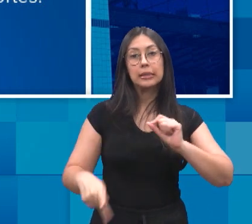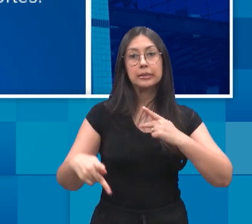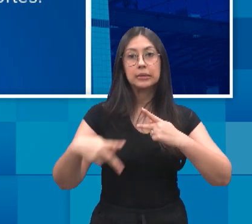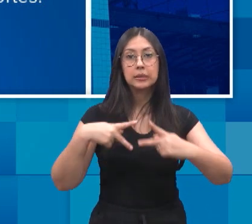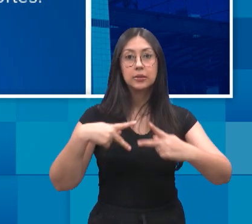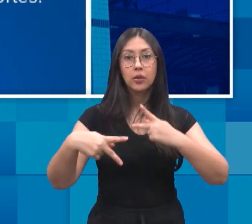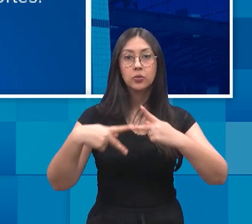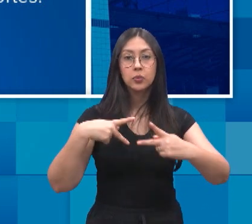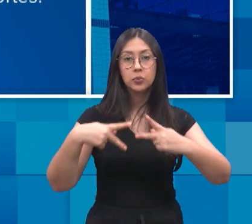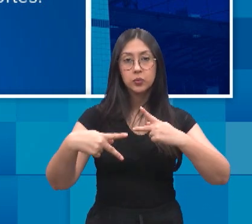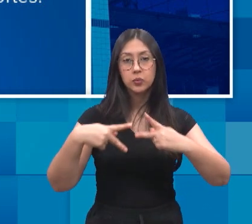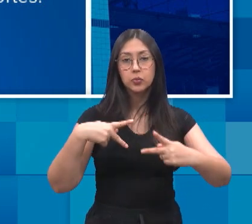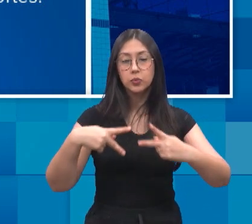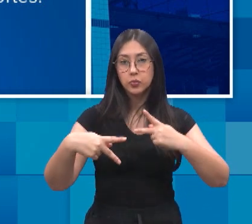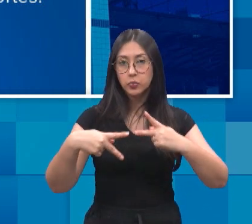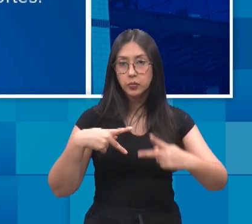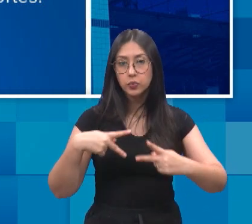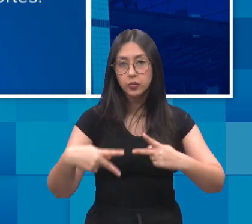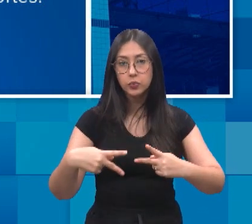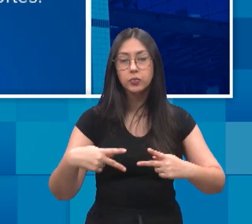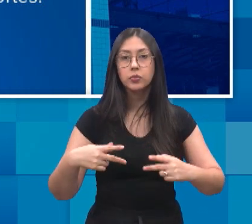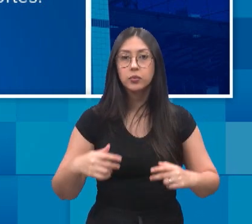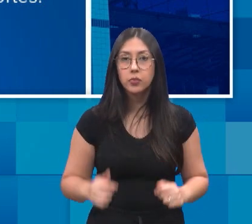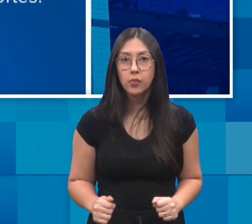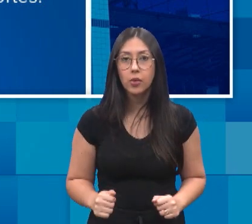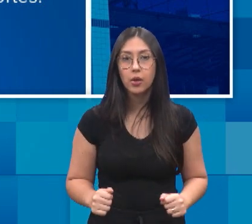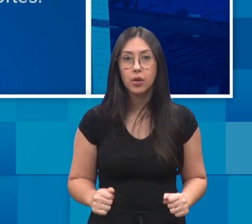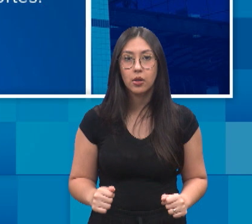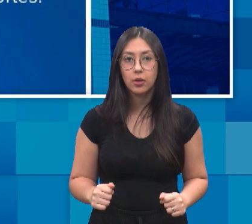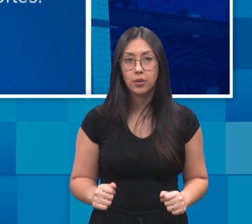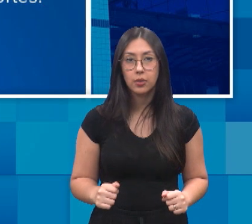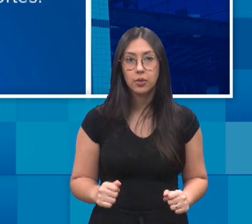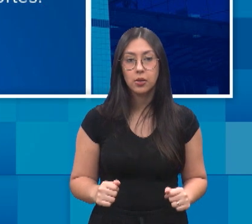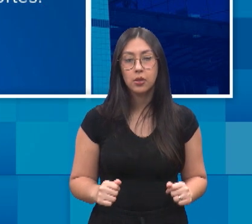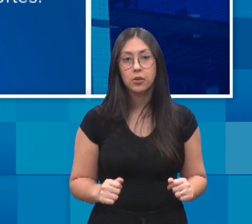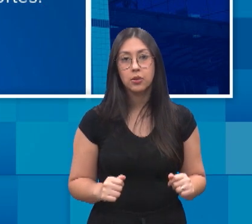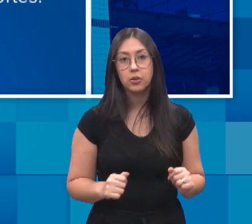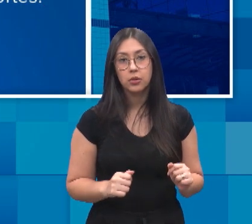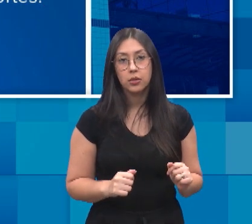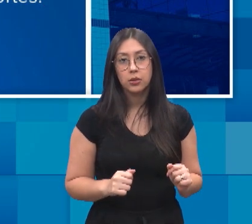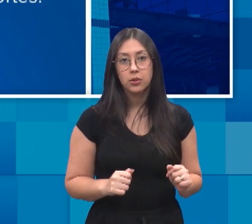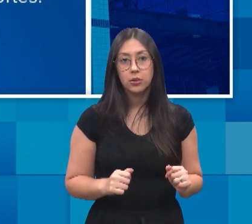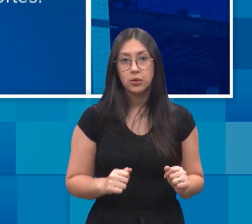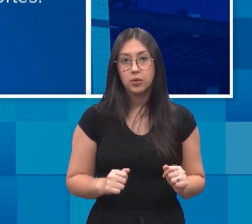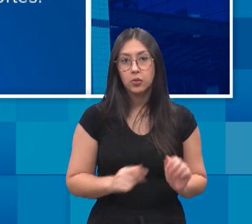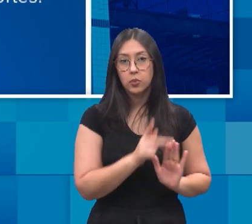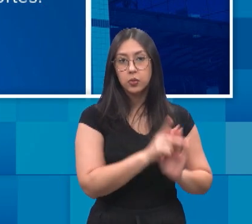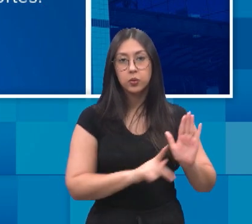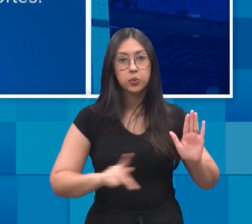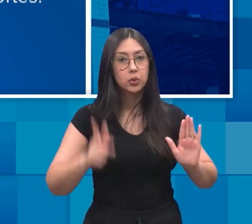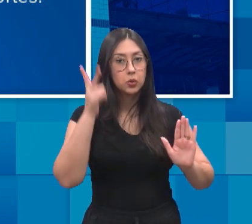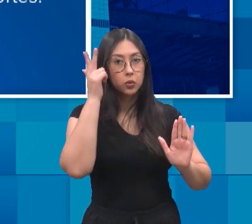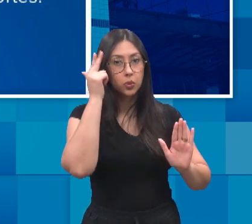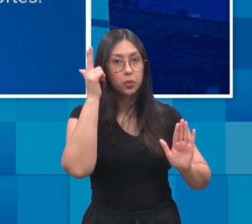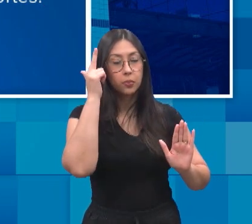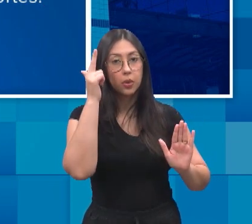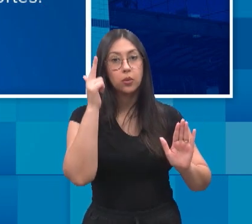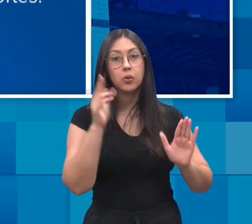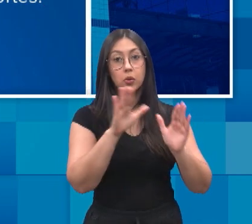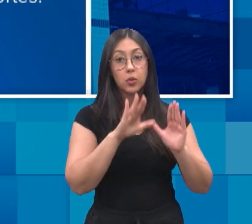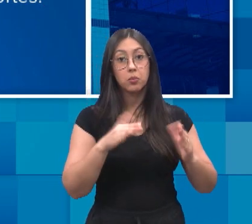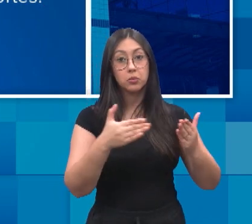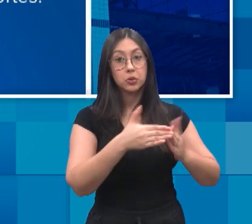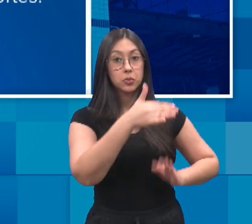em tratamento de câncer no município de São José dos Campos e da outras providências. Rito ordinário,